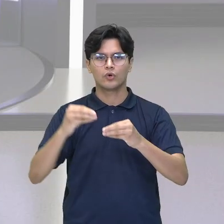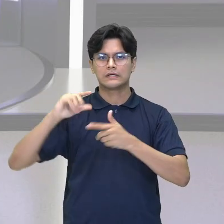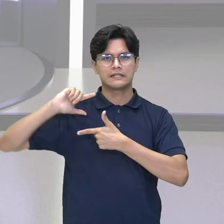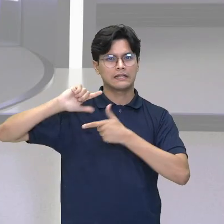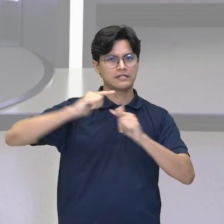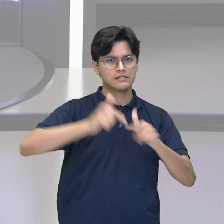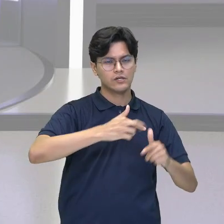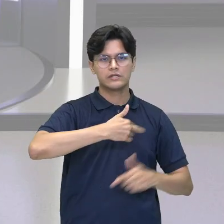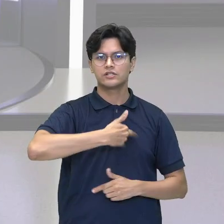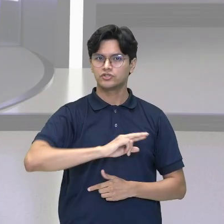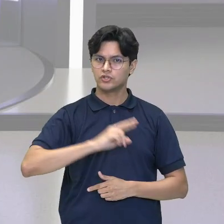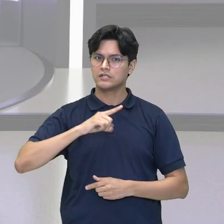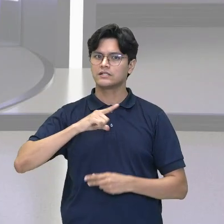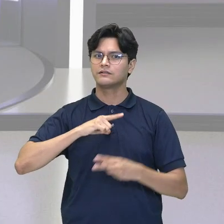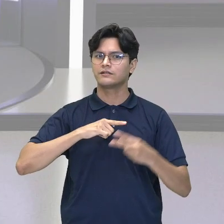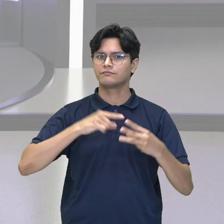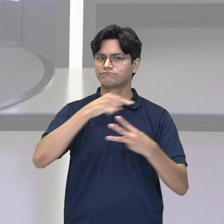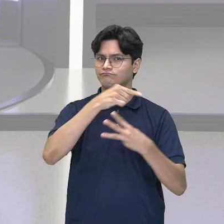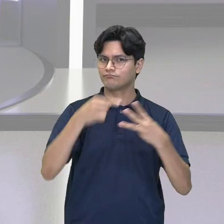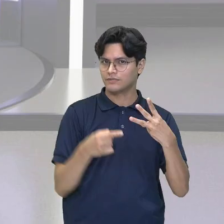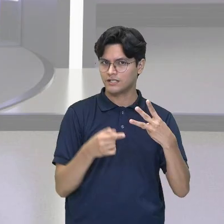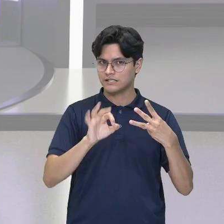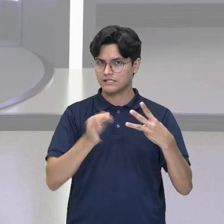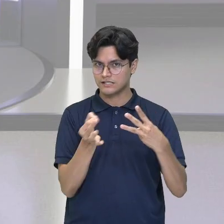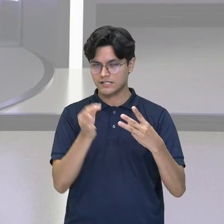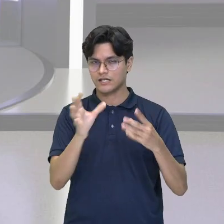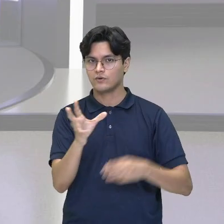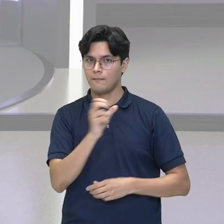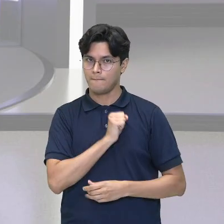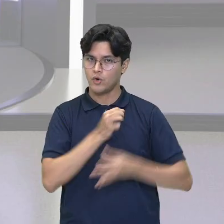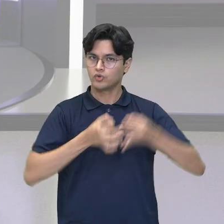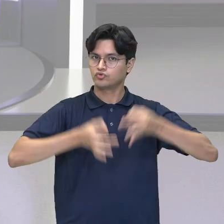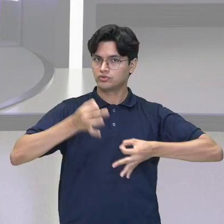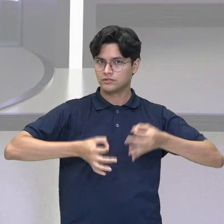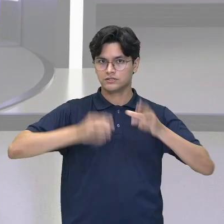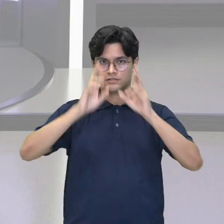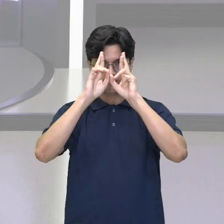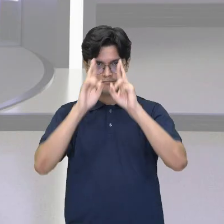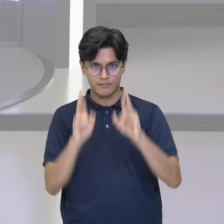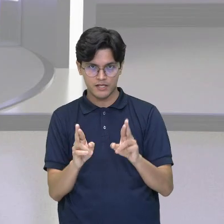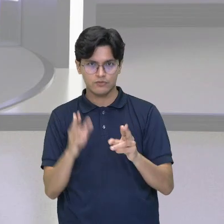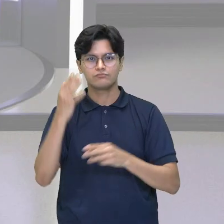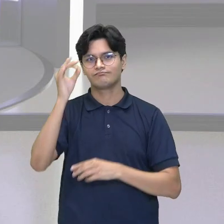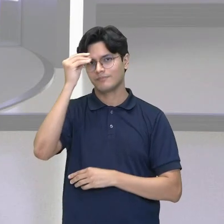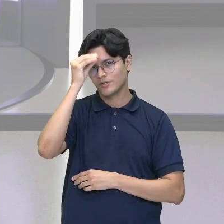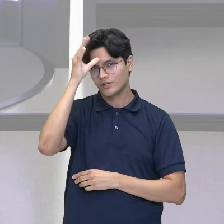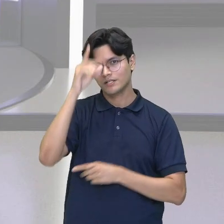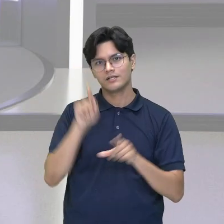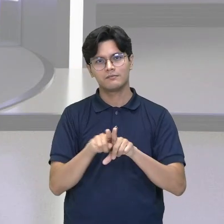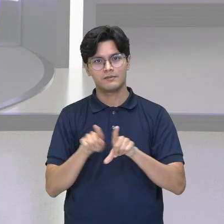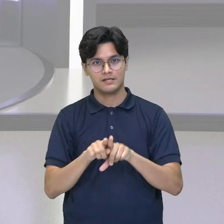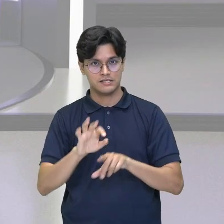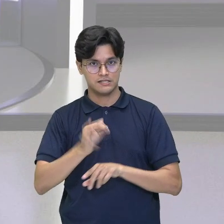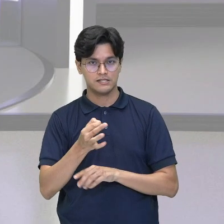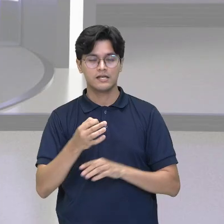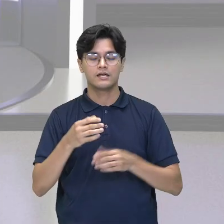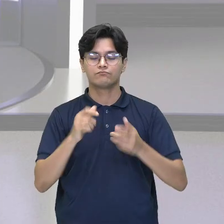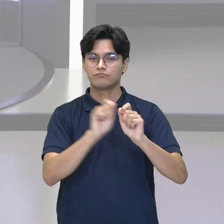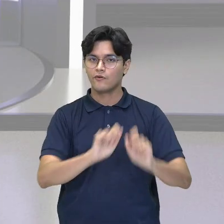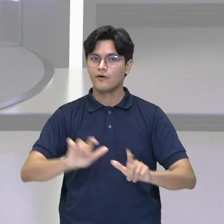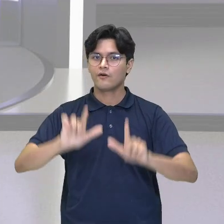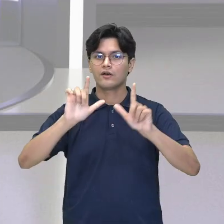essas três dimensões, ok? Isso, na próxima cartela, nos ajudam a entender